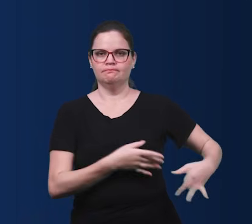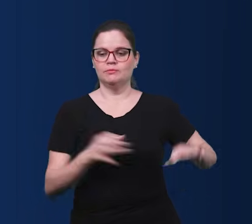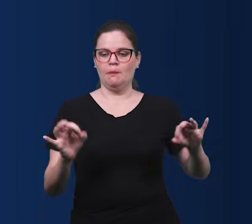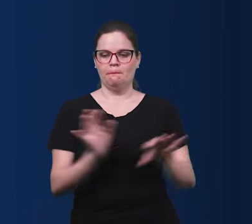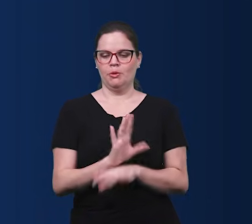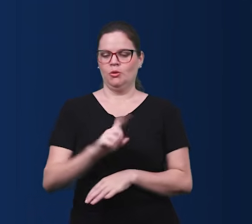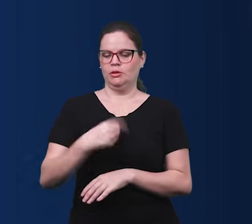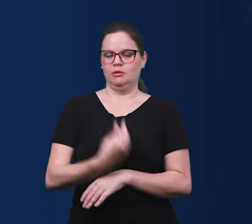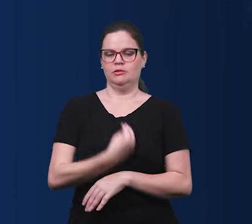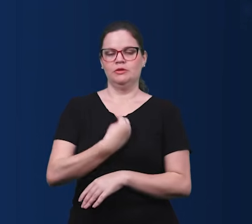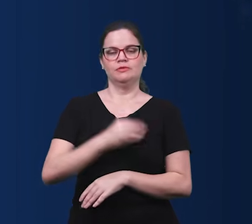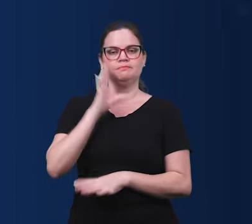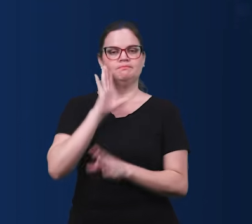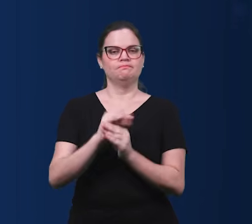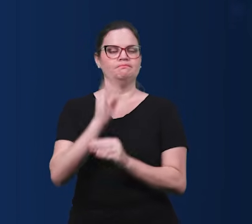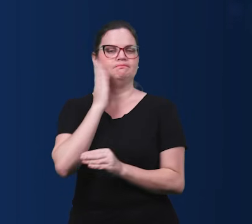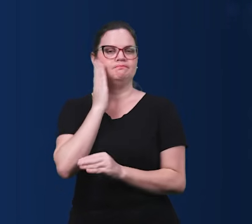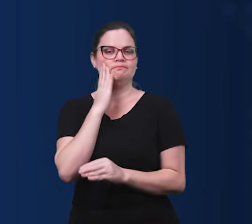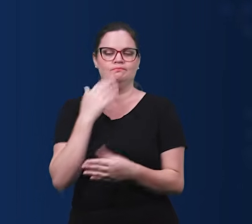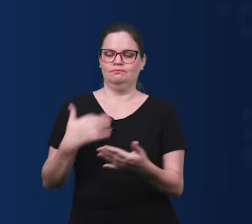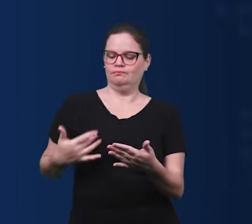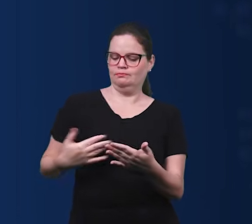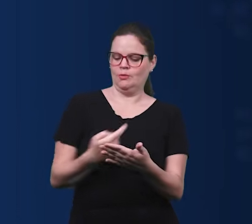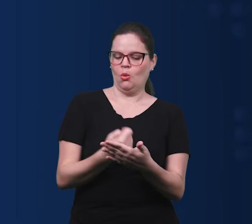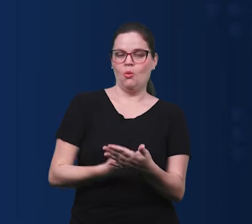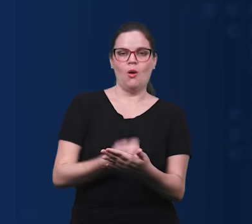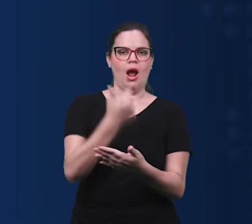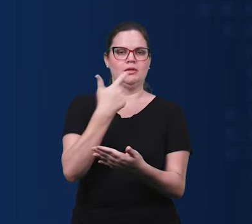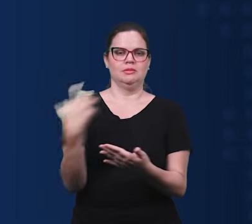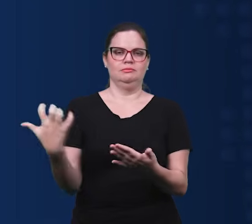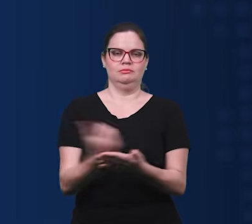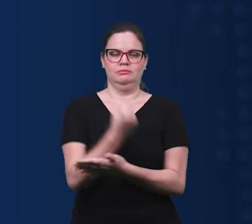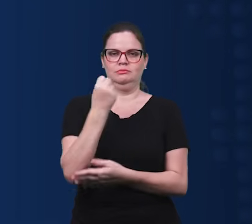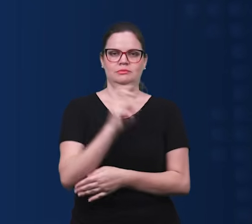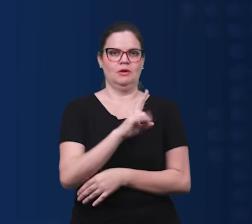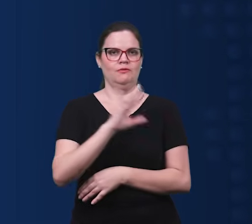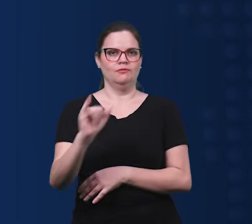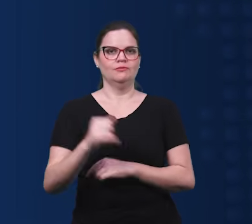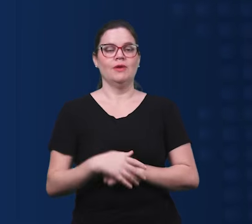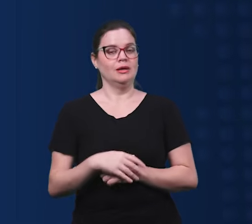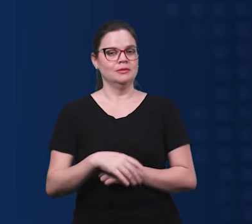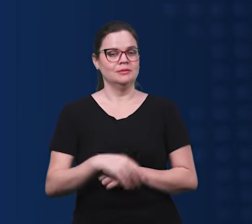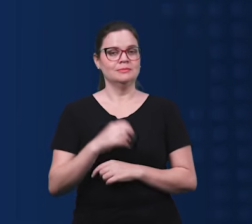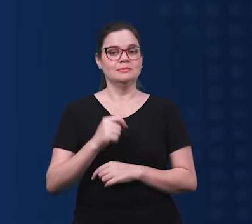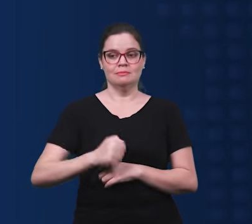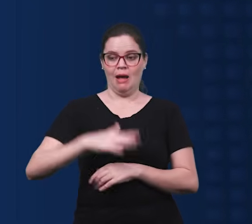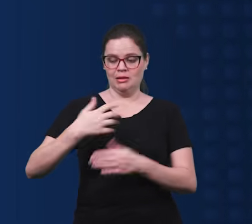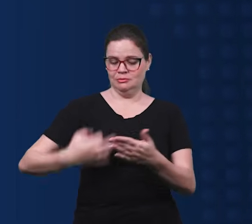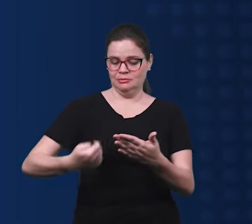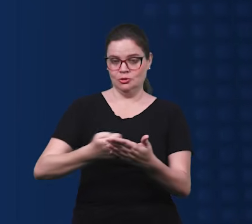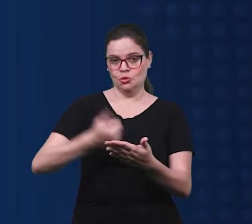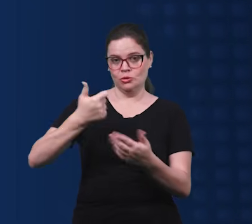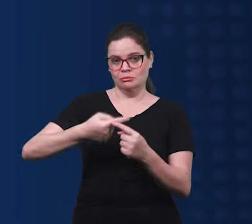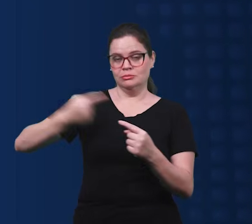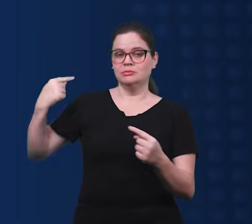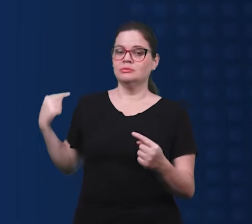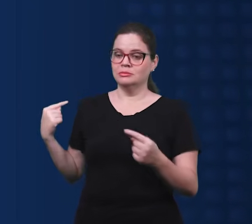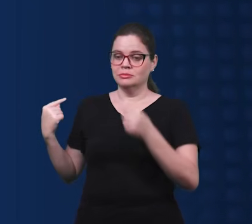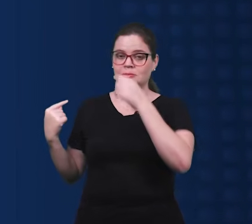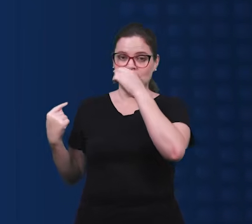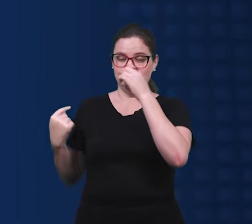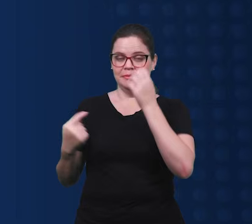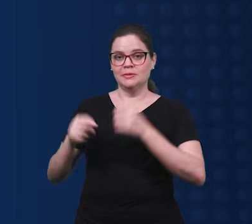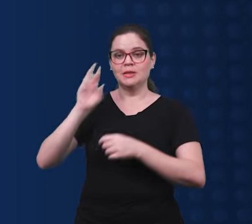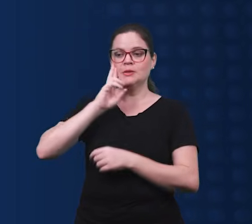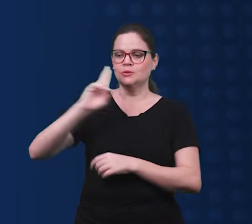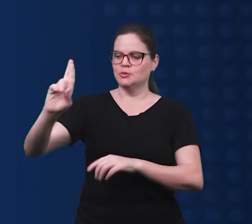preparados, sabendo que o arrebatamento agora está mais próximo que quando nós aceitamos o Senhor e que a